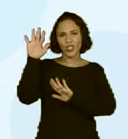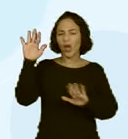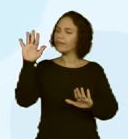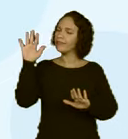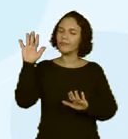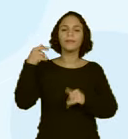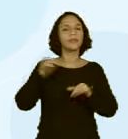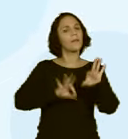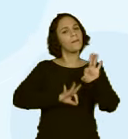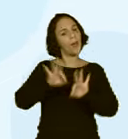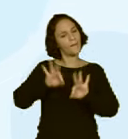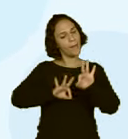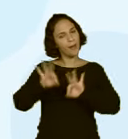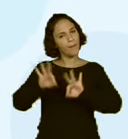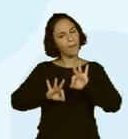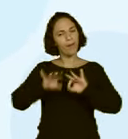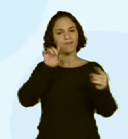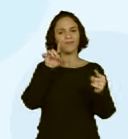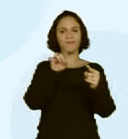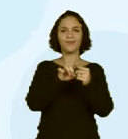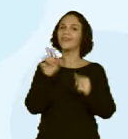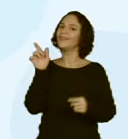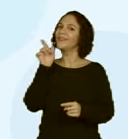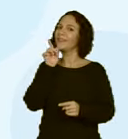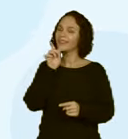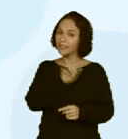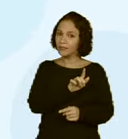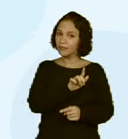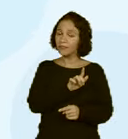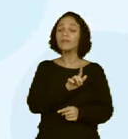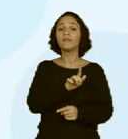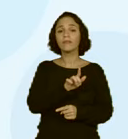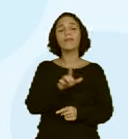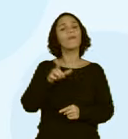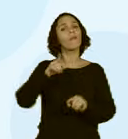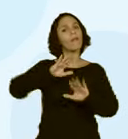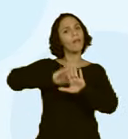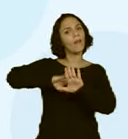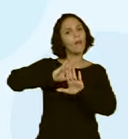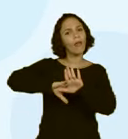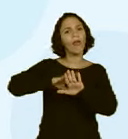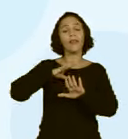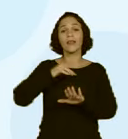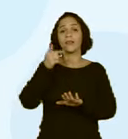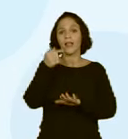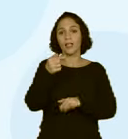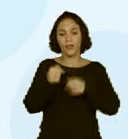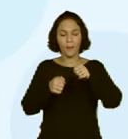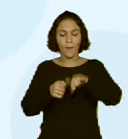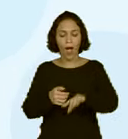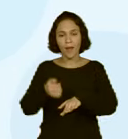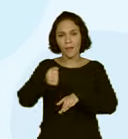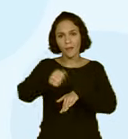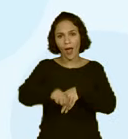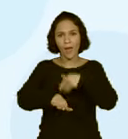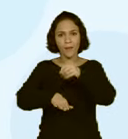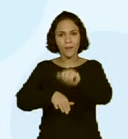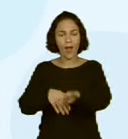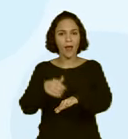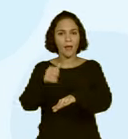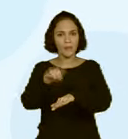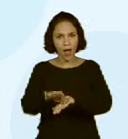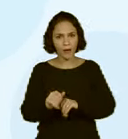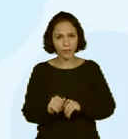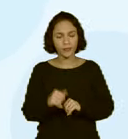preciso planejar sua realização e que o planejamento de qualquer sonho vai envolver 7 passos básicos, que é